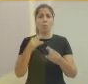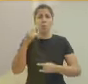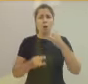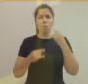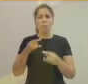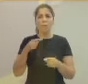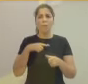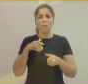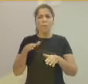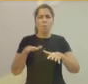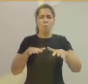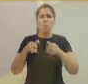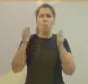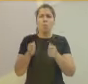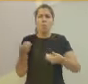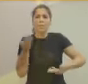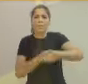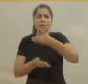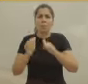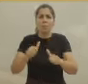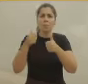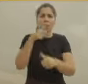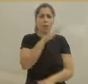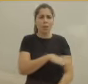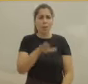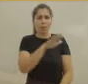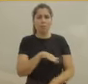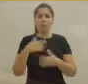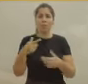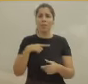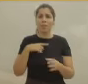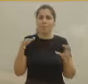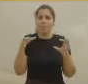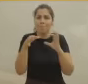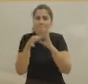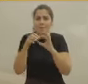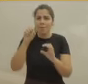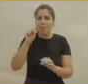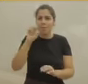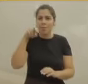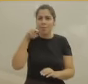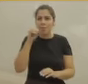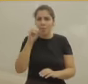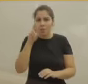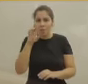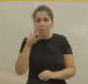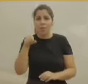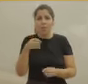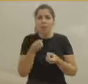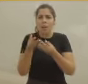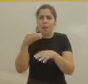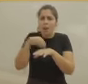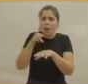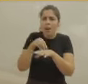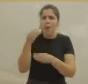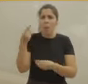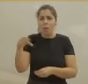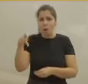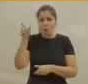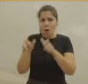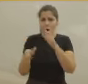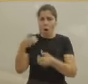poder interagir melhor com a criança. Então, tem sensores que dão informações para o robô, como a temperatura do rosto, como um sensor